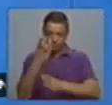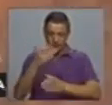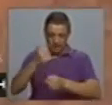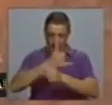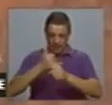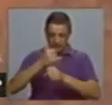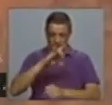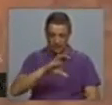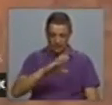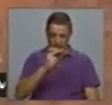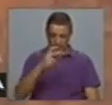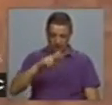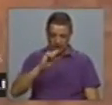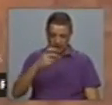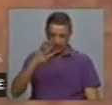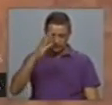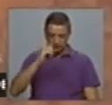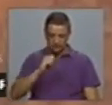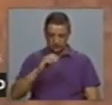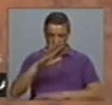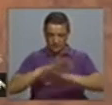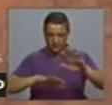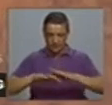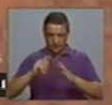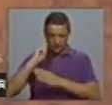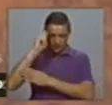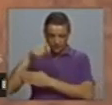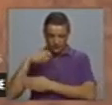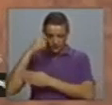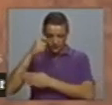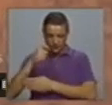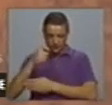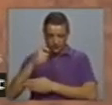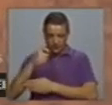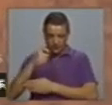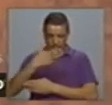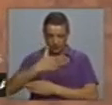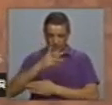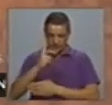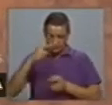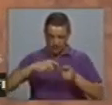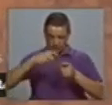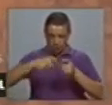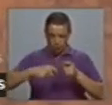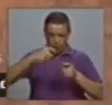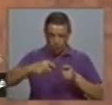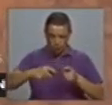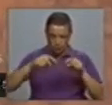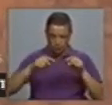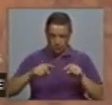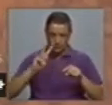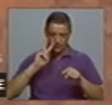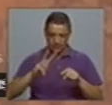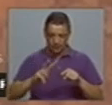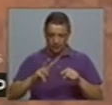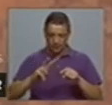curioso é algo de realmente extraordinário. Ele fez uma filmagem a cerca de 16 km de distância deste ponto que nós estamos a